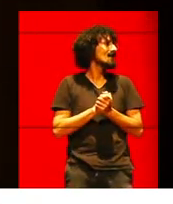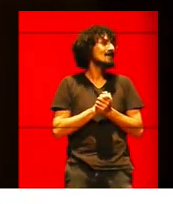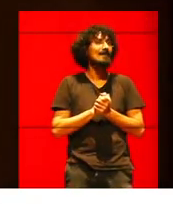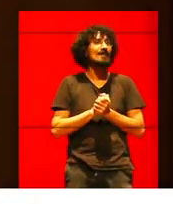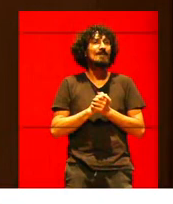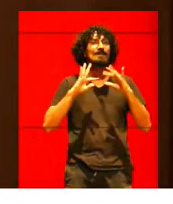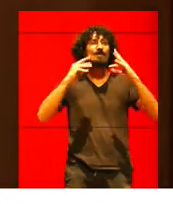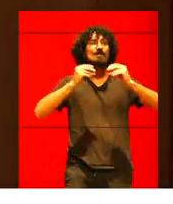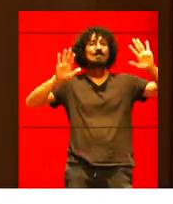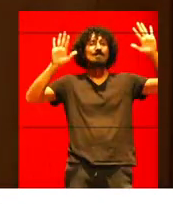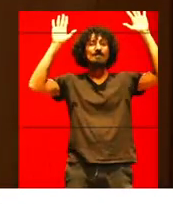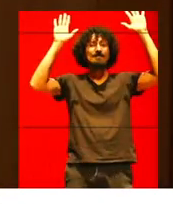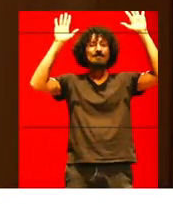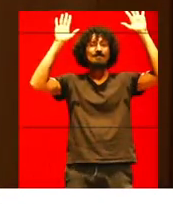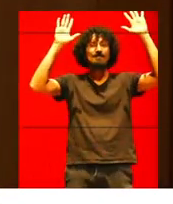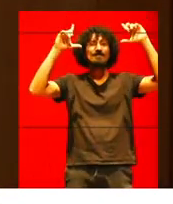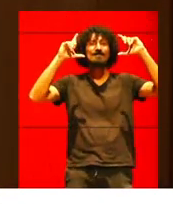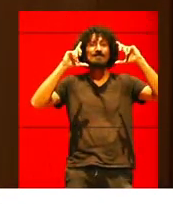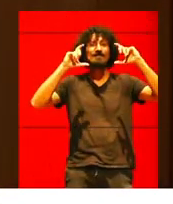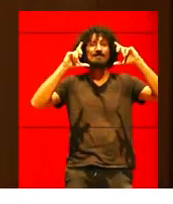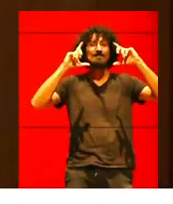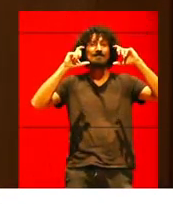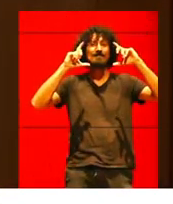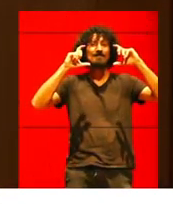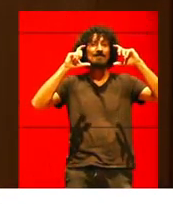Levantou. Aê!